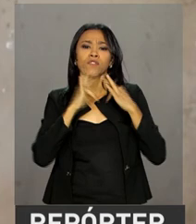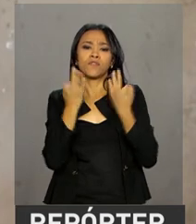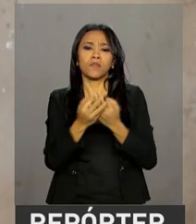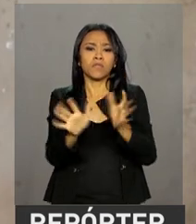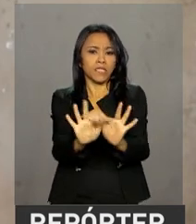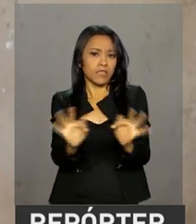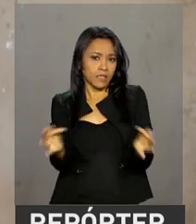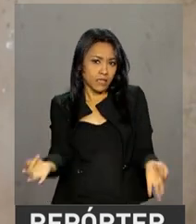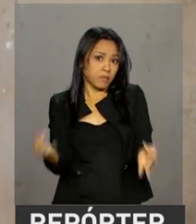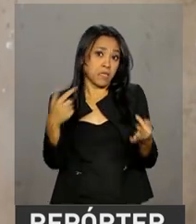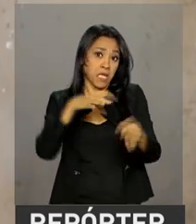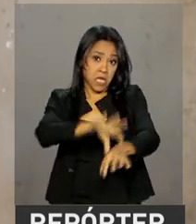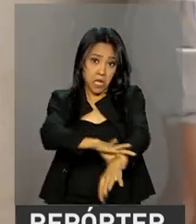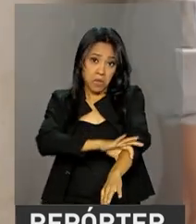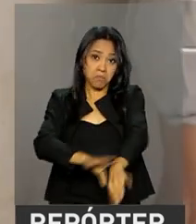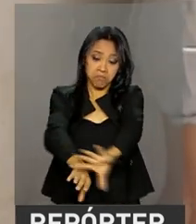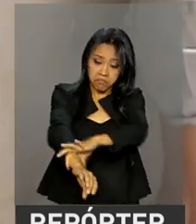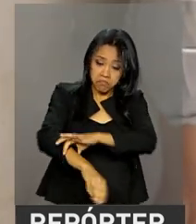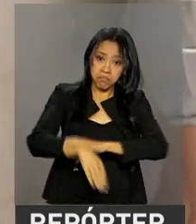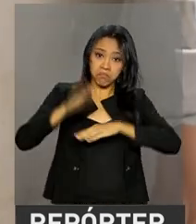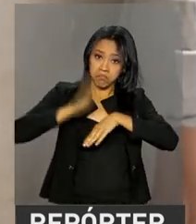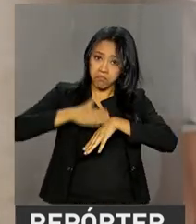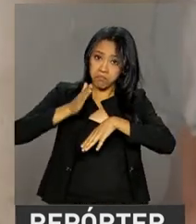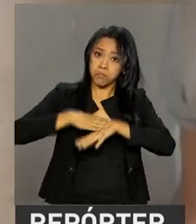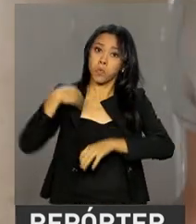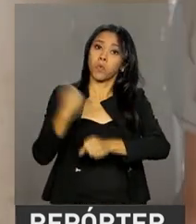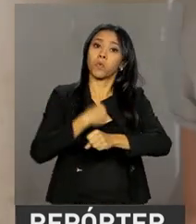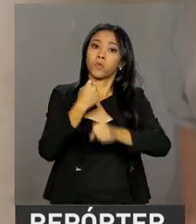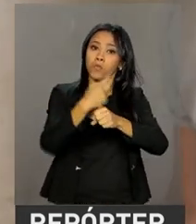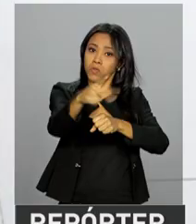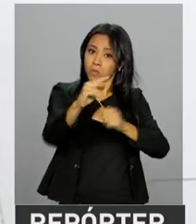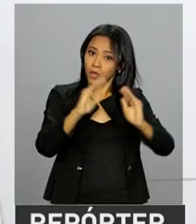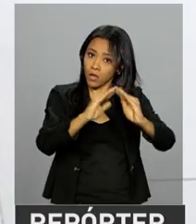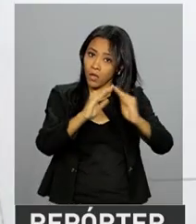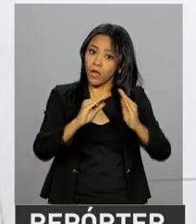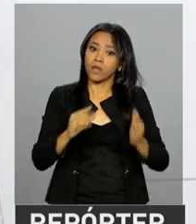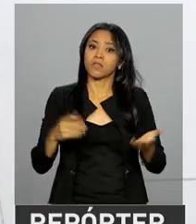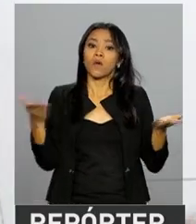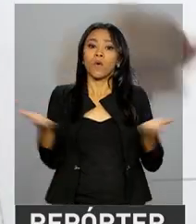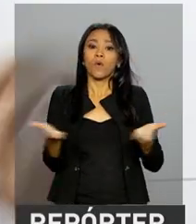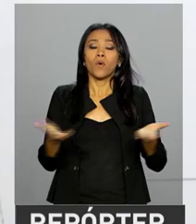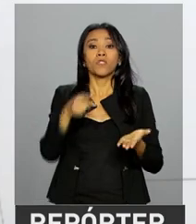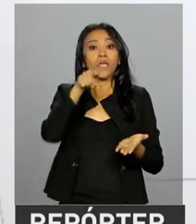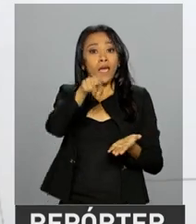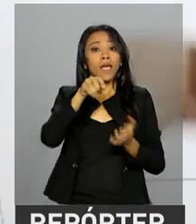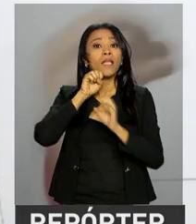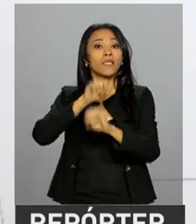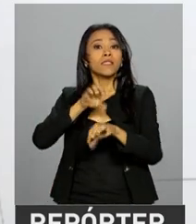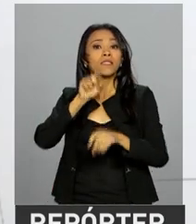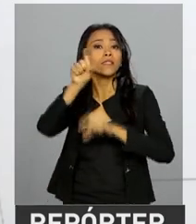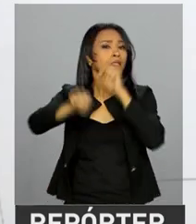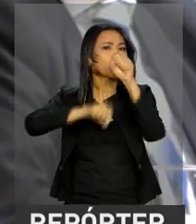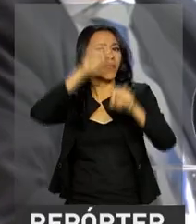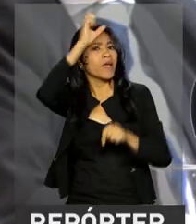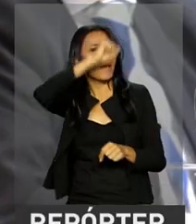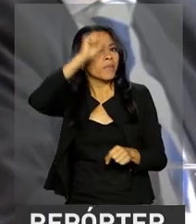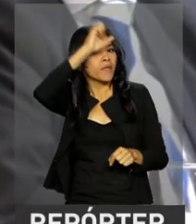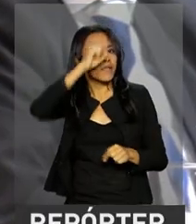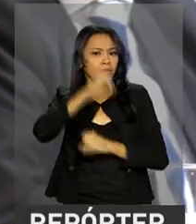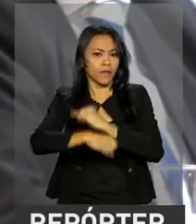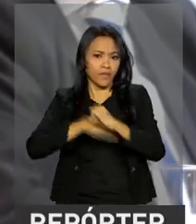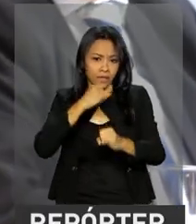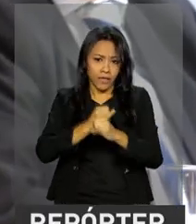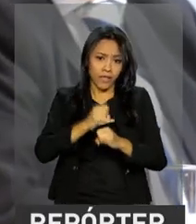e arregaçou as mangas para construir a casa onde mora. Hoje ela ensina o que aprendeu na internet.